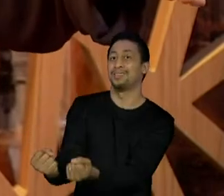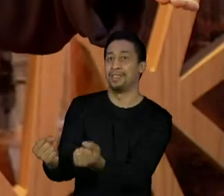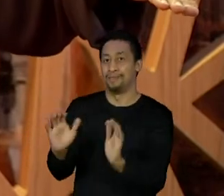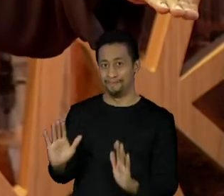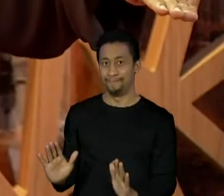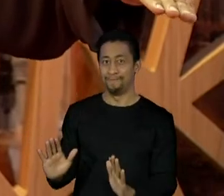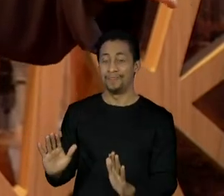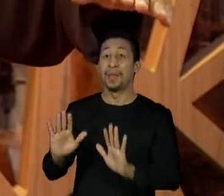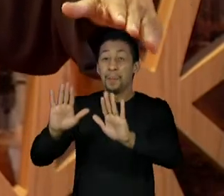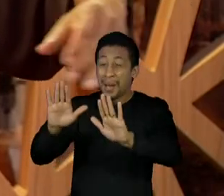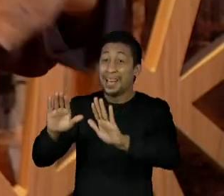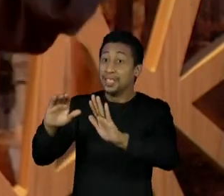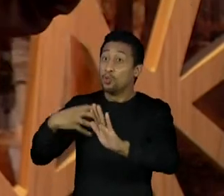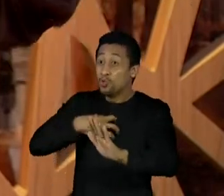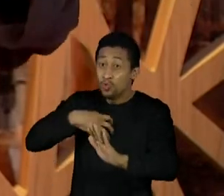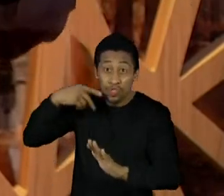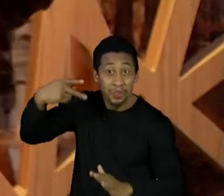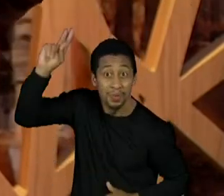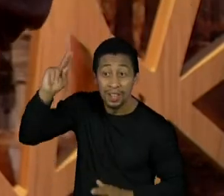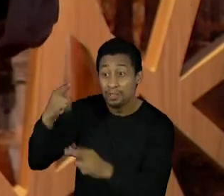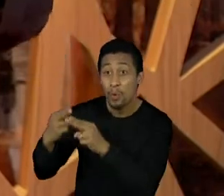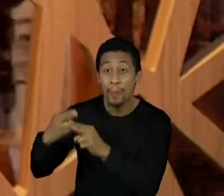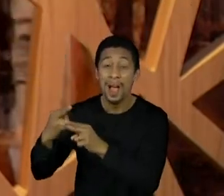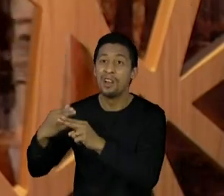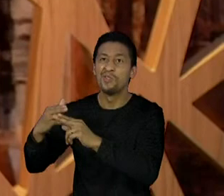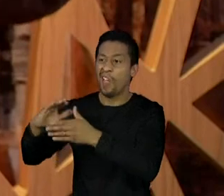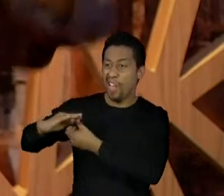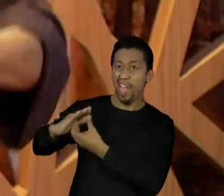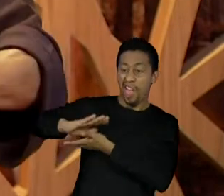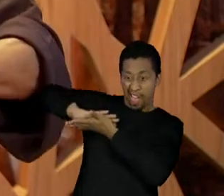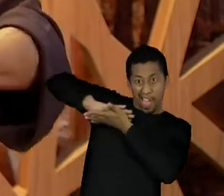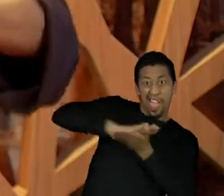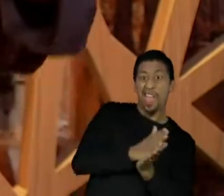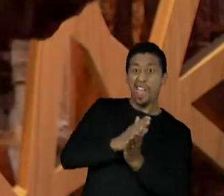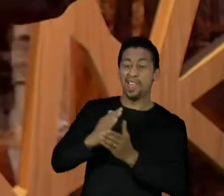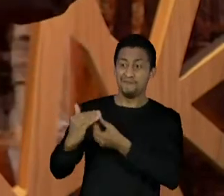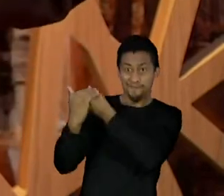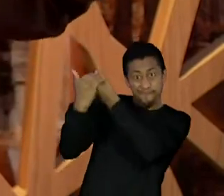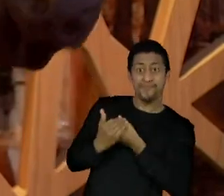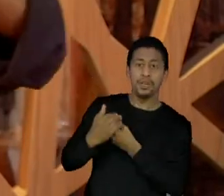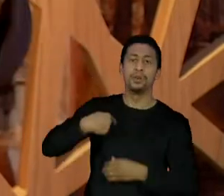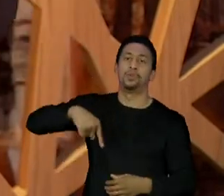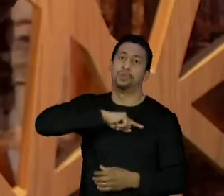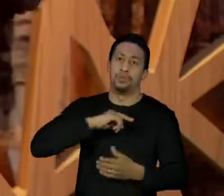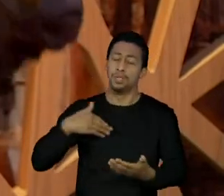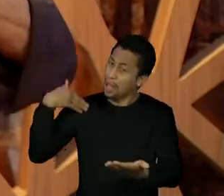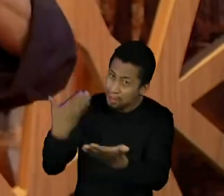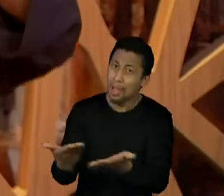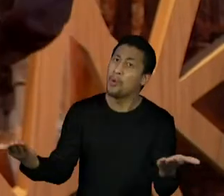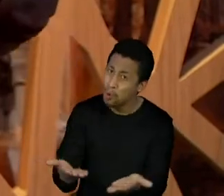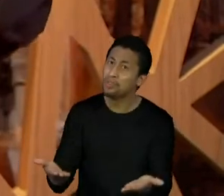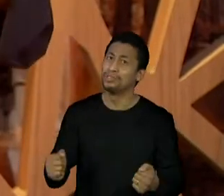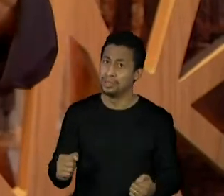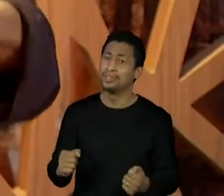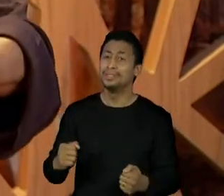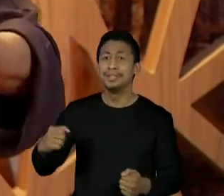nós. Portanto, há uma perseguição ainda hoje a trazer para a Igreja Católica os valores do